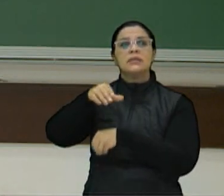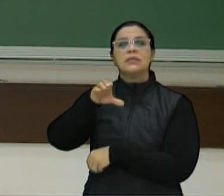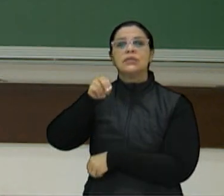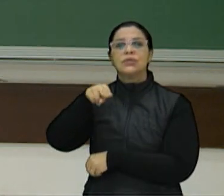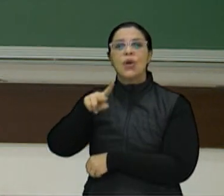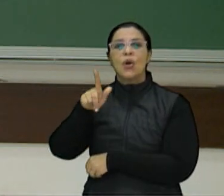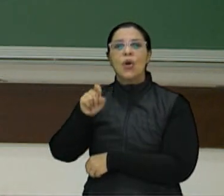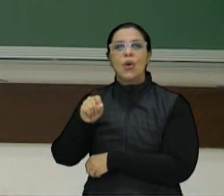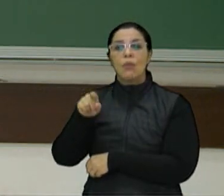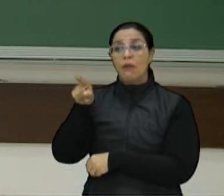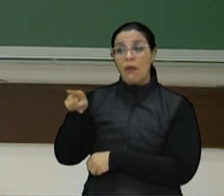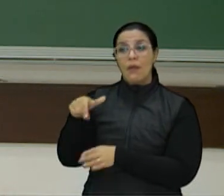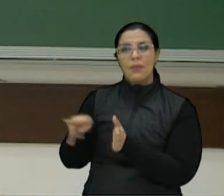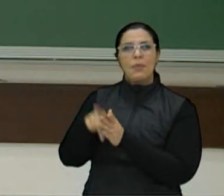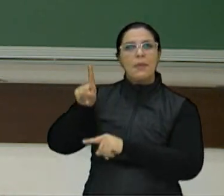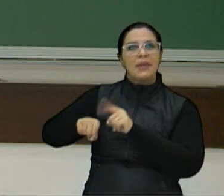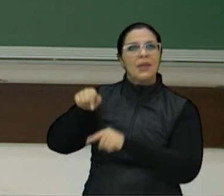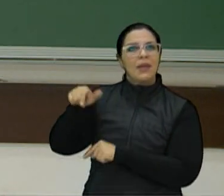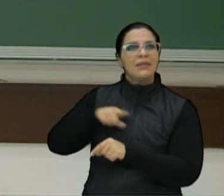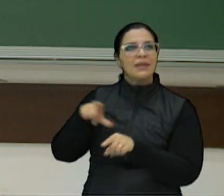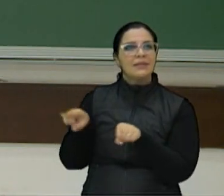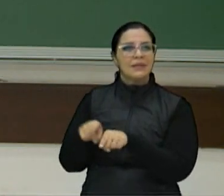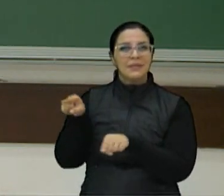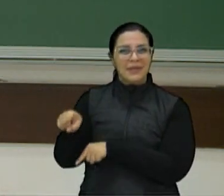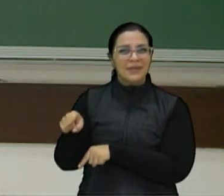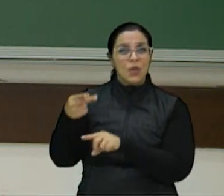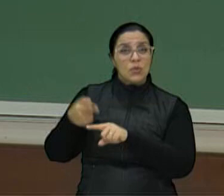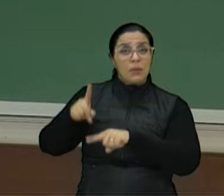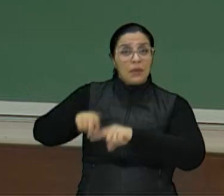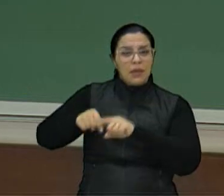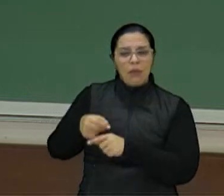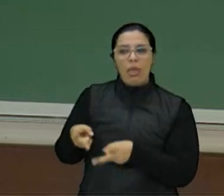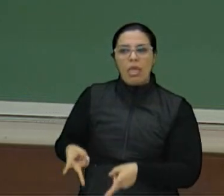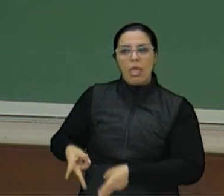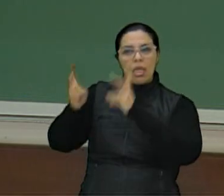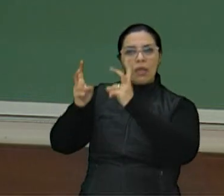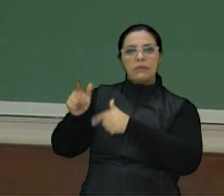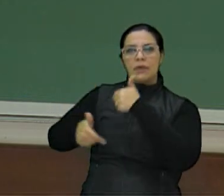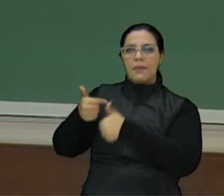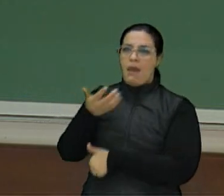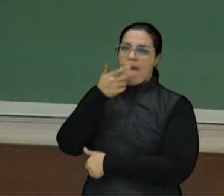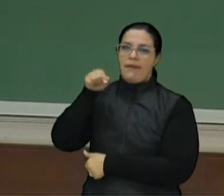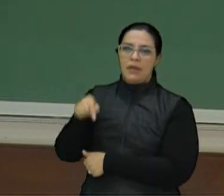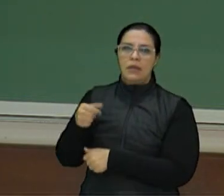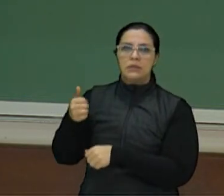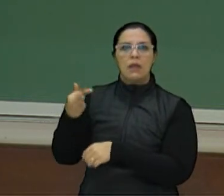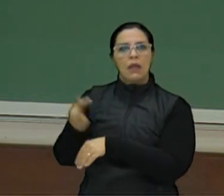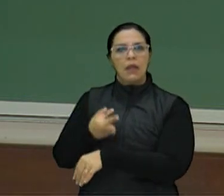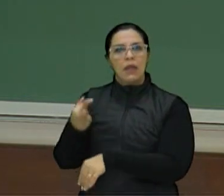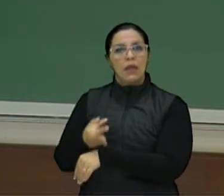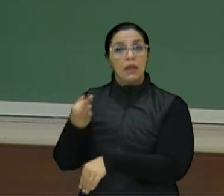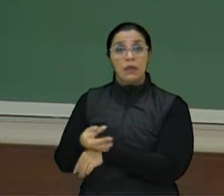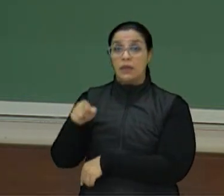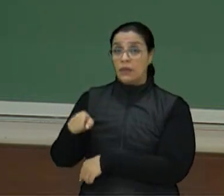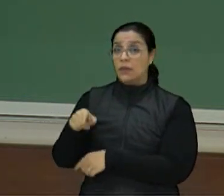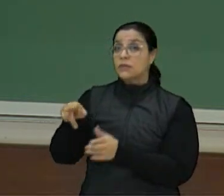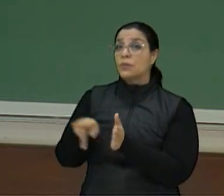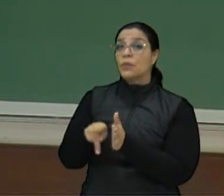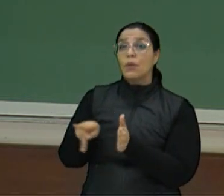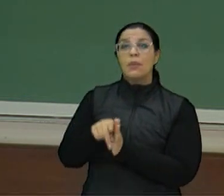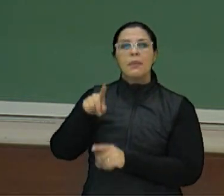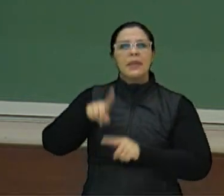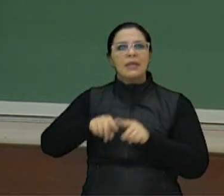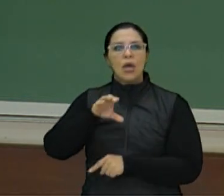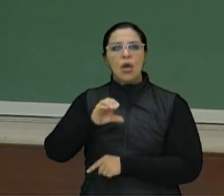quê? É no Congo que está esse material. Então, explora-se o trabalho infantil e o cobalto é essencial.